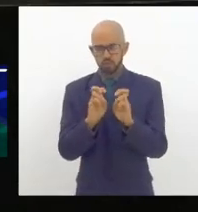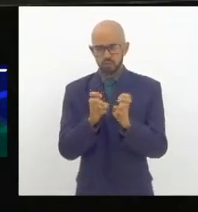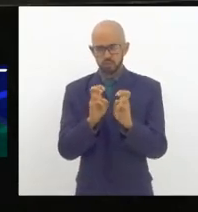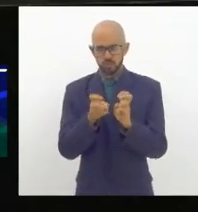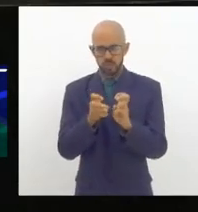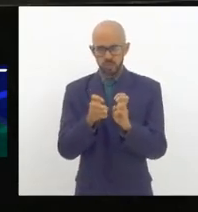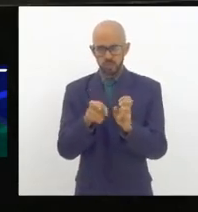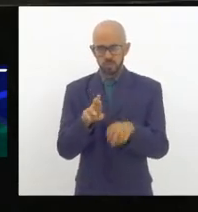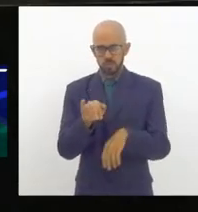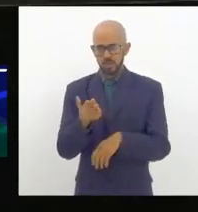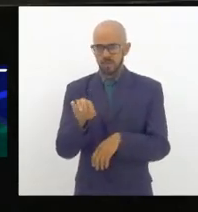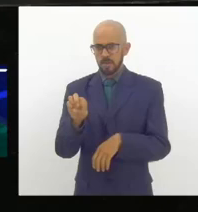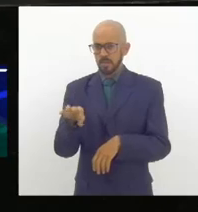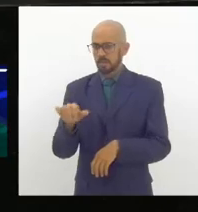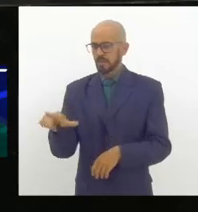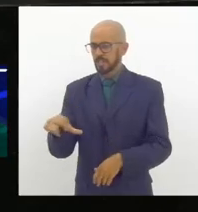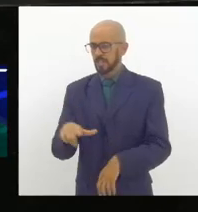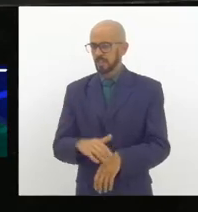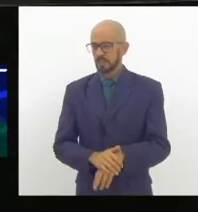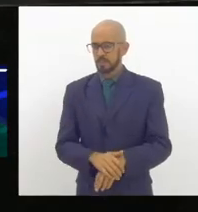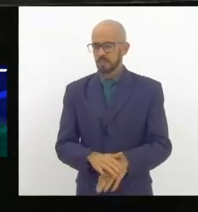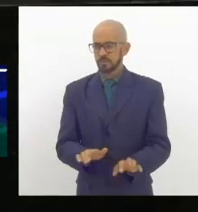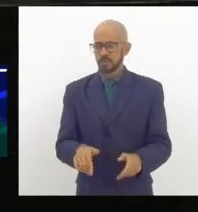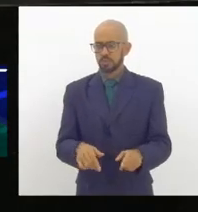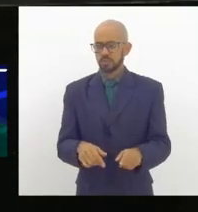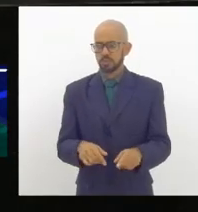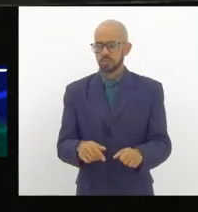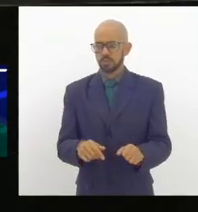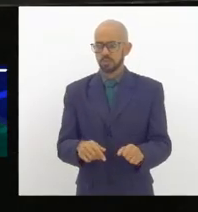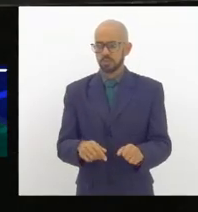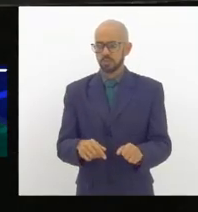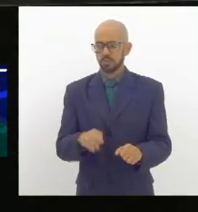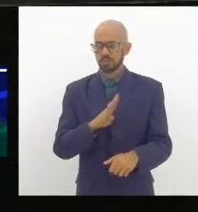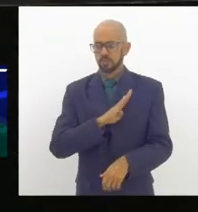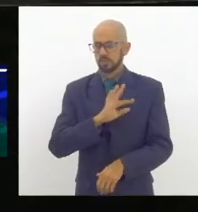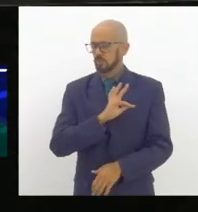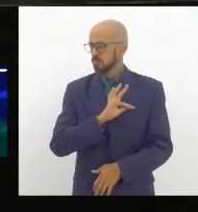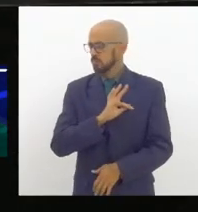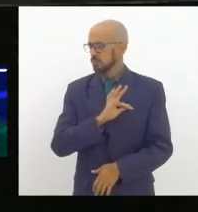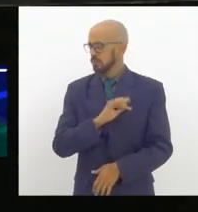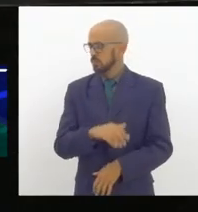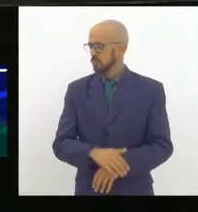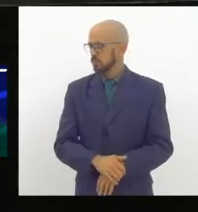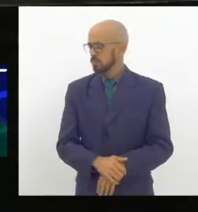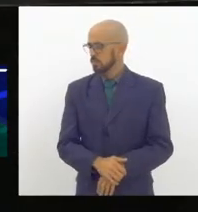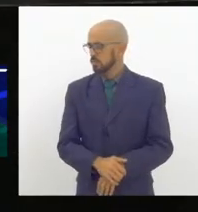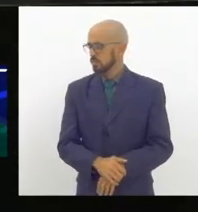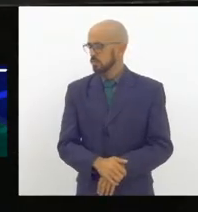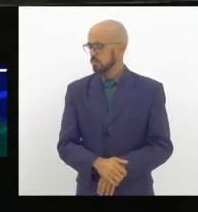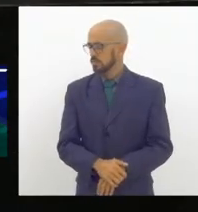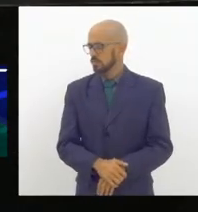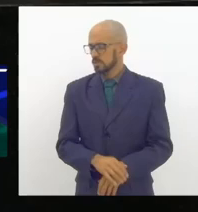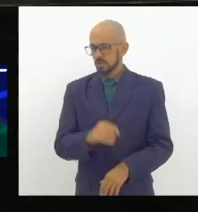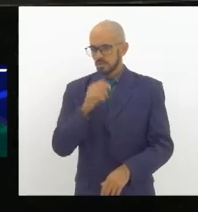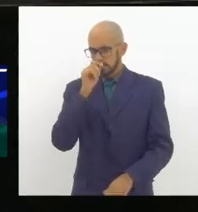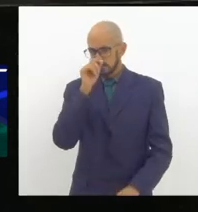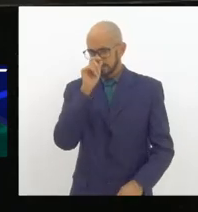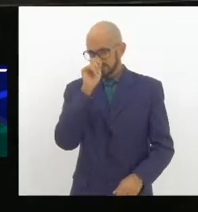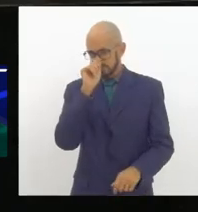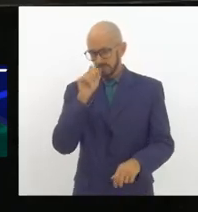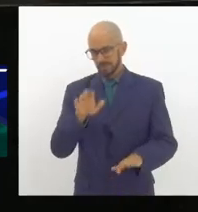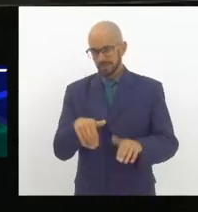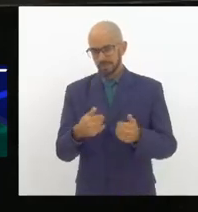seja por uma ramal da Zona Oeste que seja por ramal jamais na Baixada Fluminense tivemos vários temas abordados né